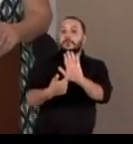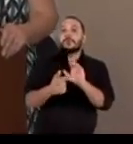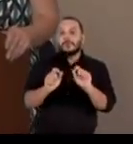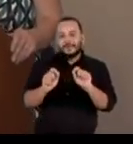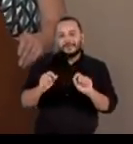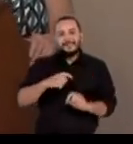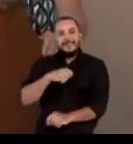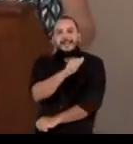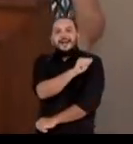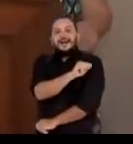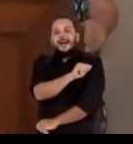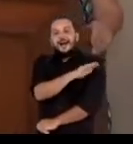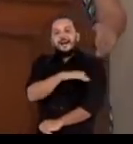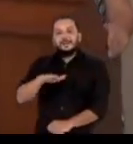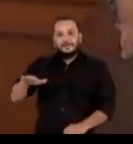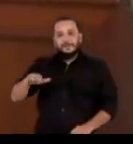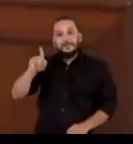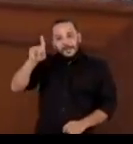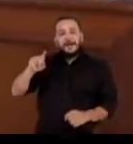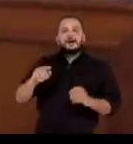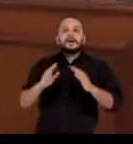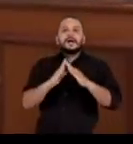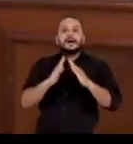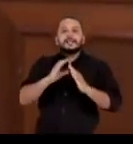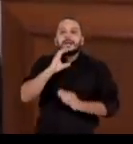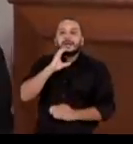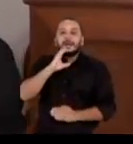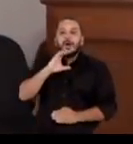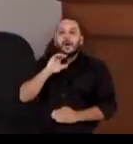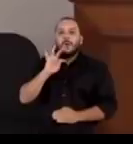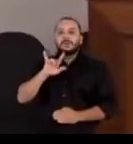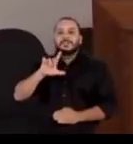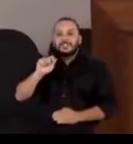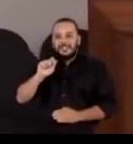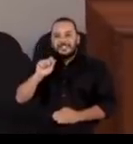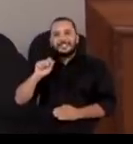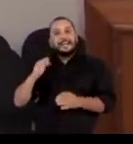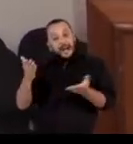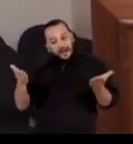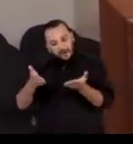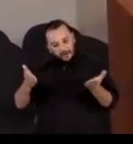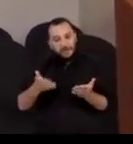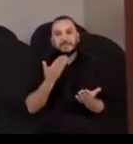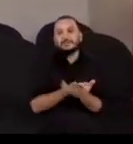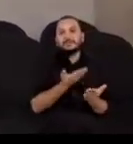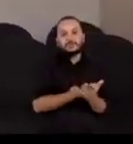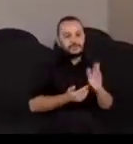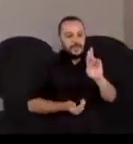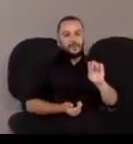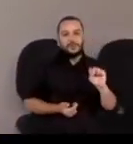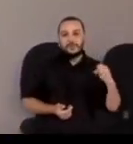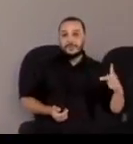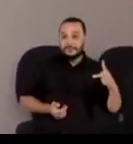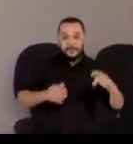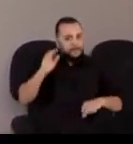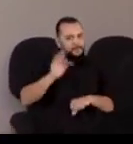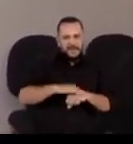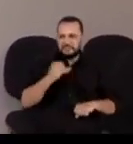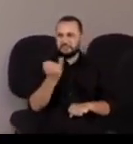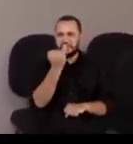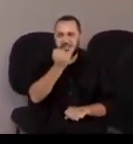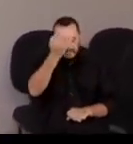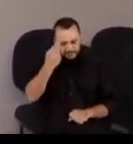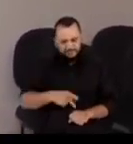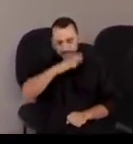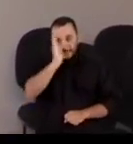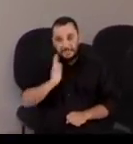o estudante lá de Cotia, na Grande São Paulo, para o campus da mais importante universidade do Brasil. Esse